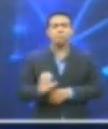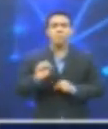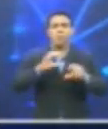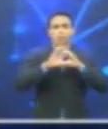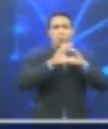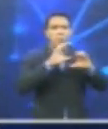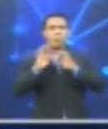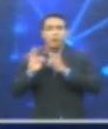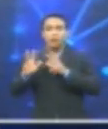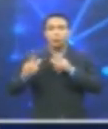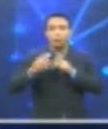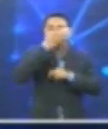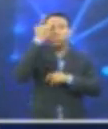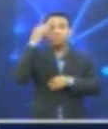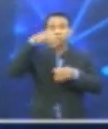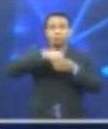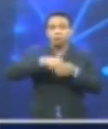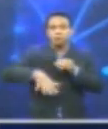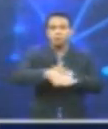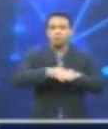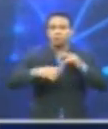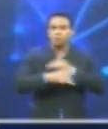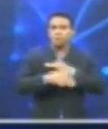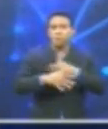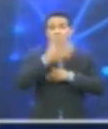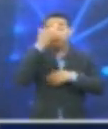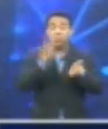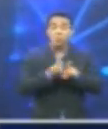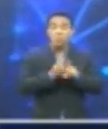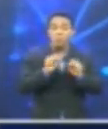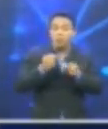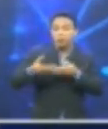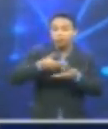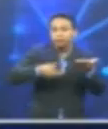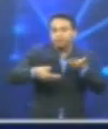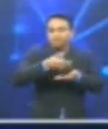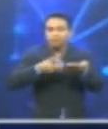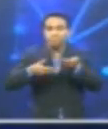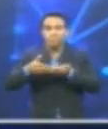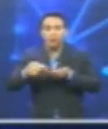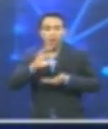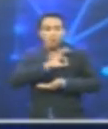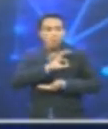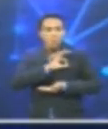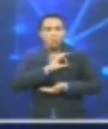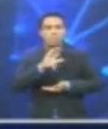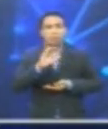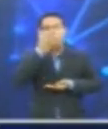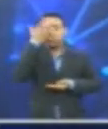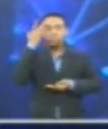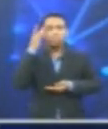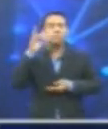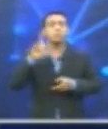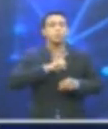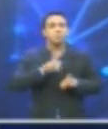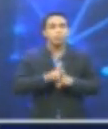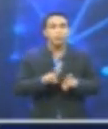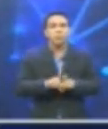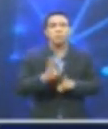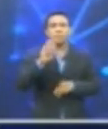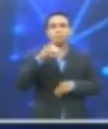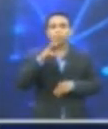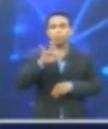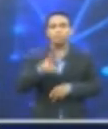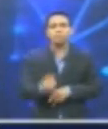toda a comunidade, elas possam entre si se relacionarem com a Polícia Civil, com a Polícia Militar, com o Corpo de Bombeiros, uma